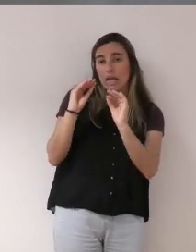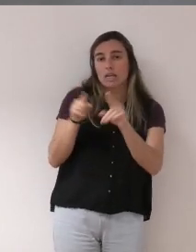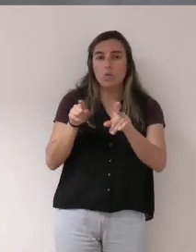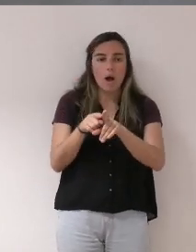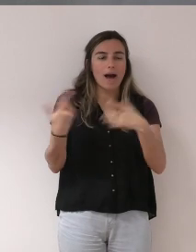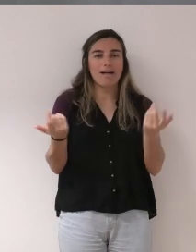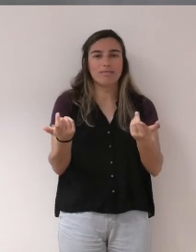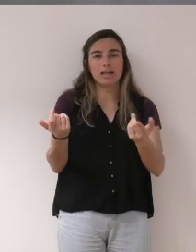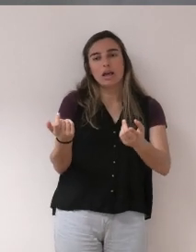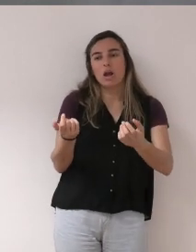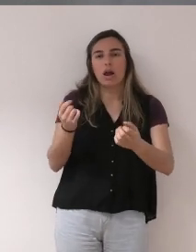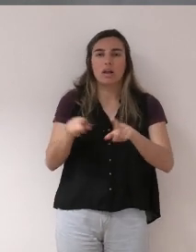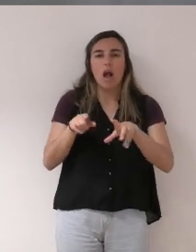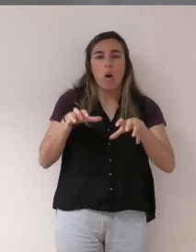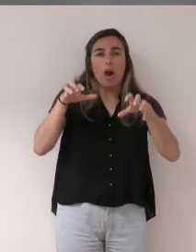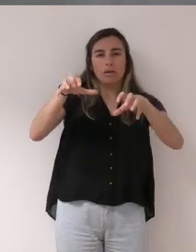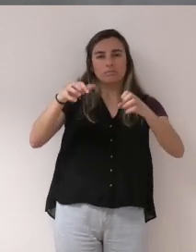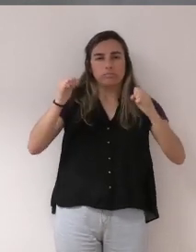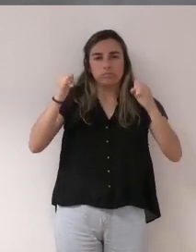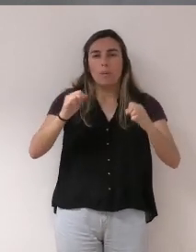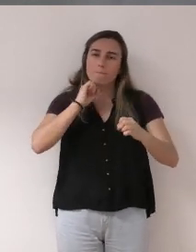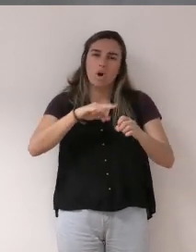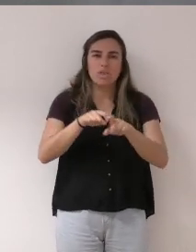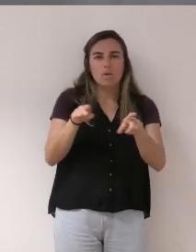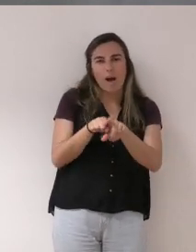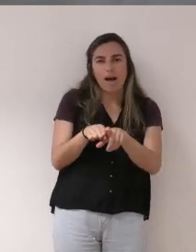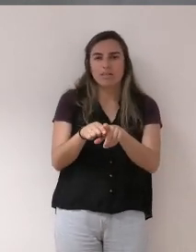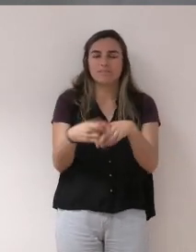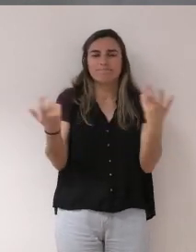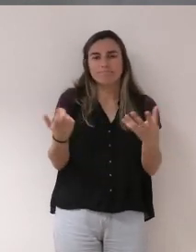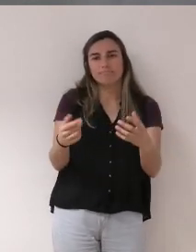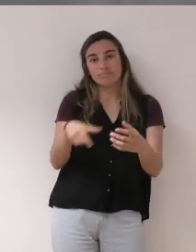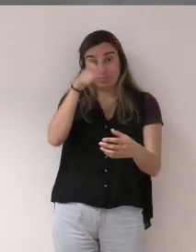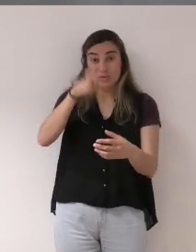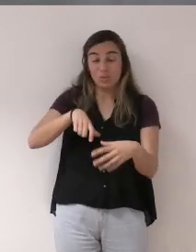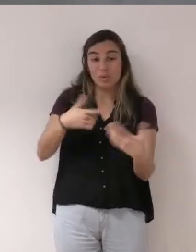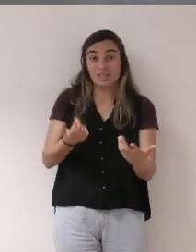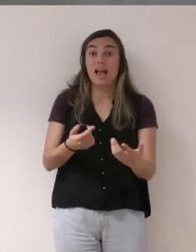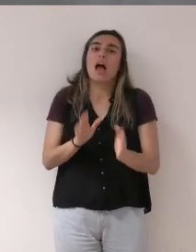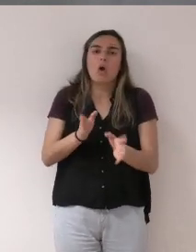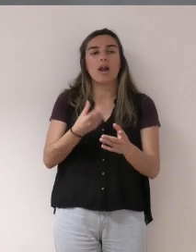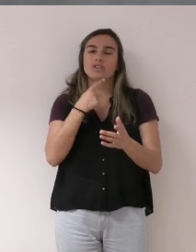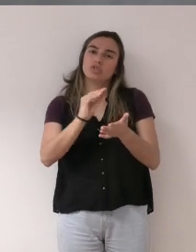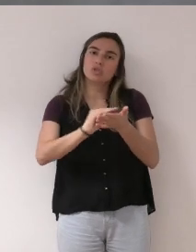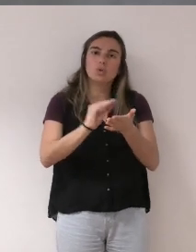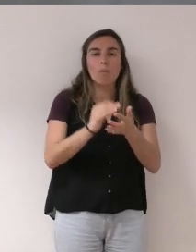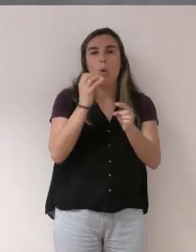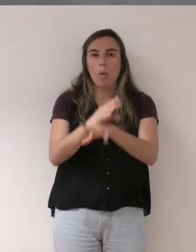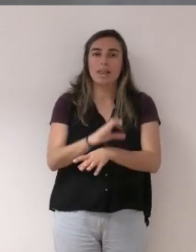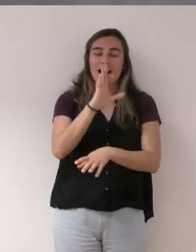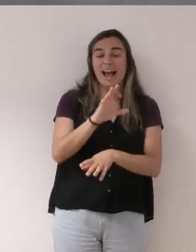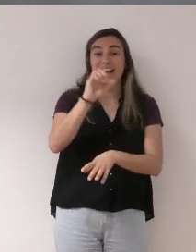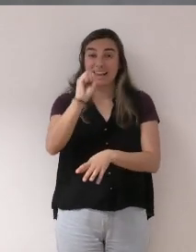Monstros, Representação e Anamorfose, 2020. E aqui o nome do ensaísta já é H.G. Cancelo. Não é? Portanto, a diferença